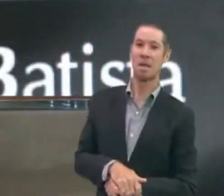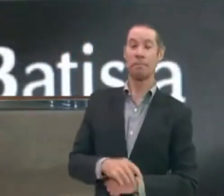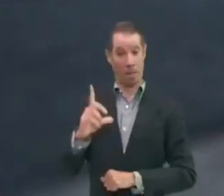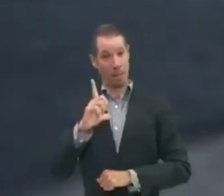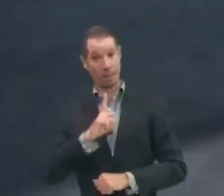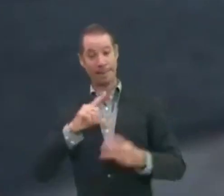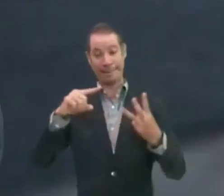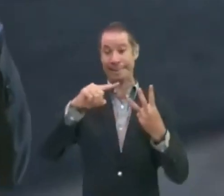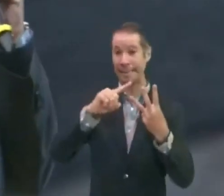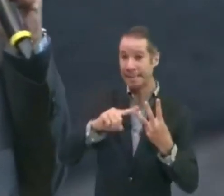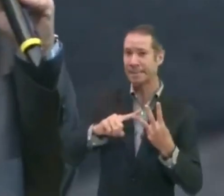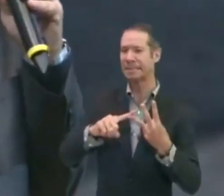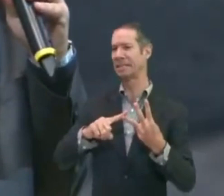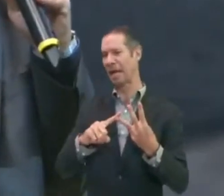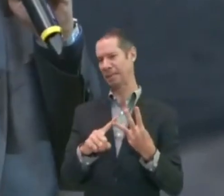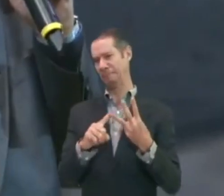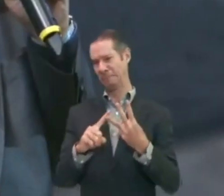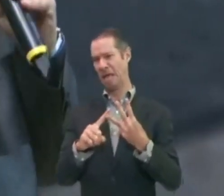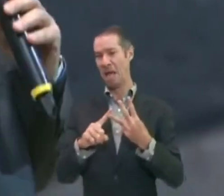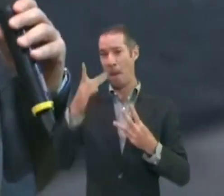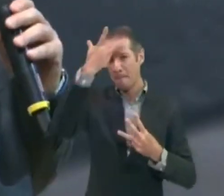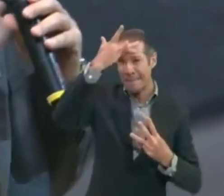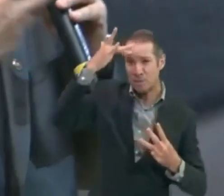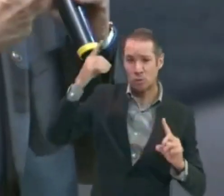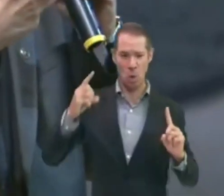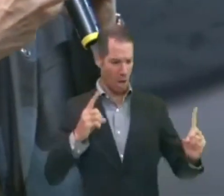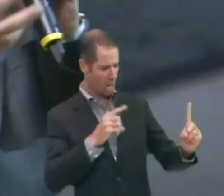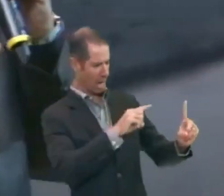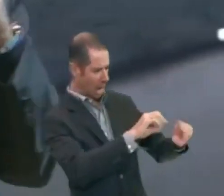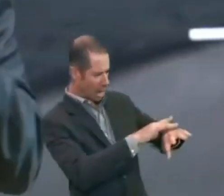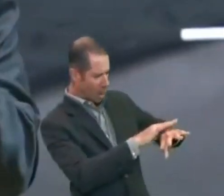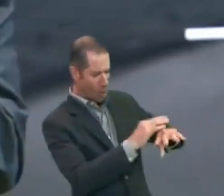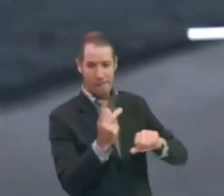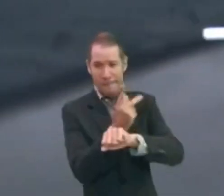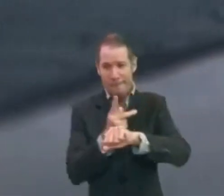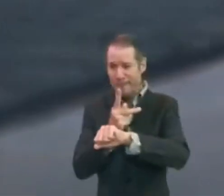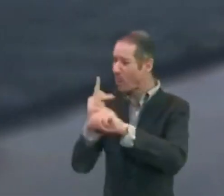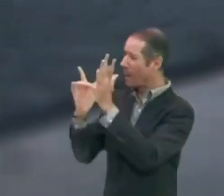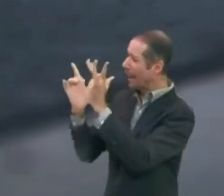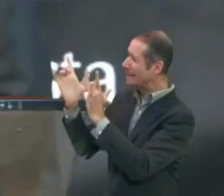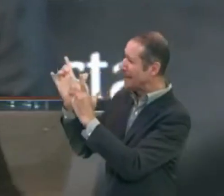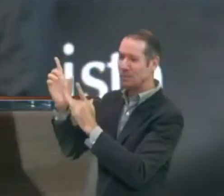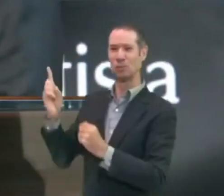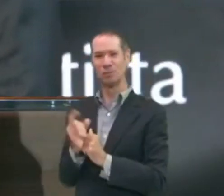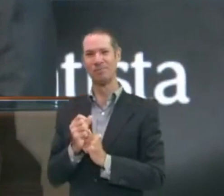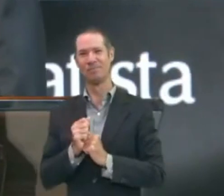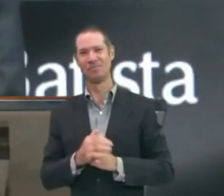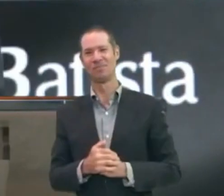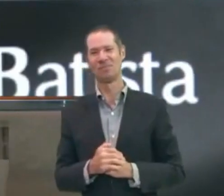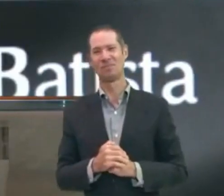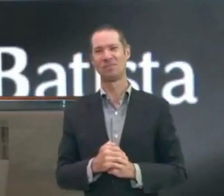uma terceira atitude desse leproso que está procurando Jesus, onde ele vai se